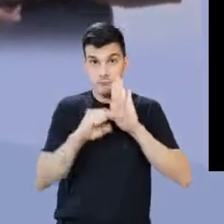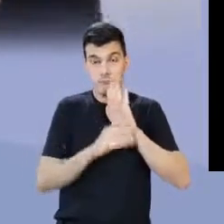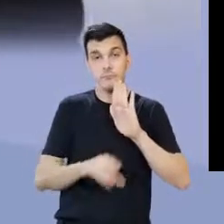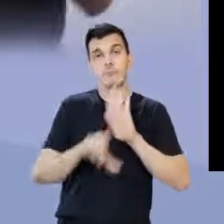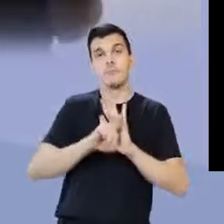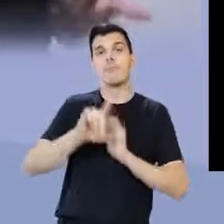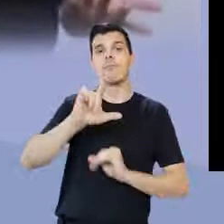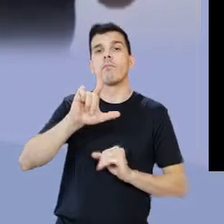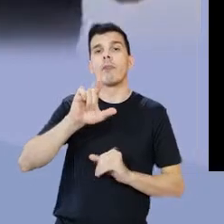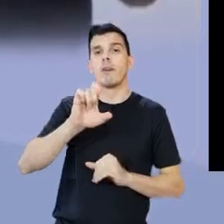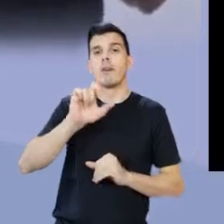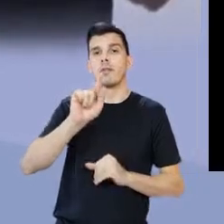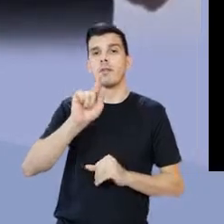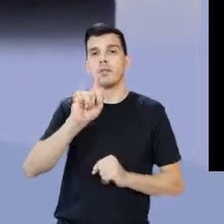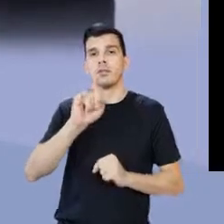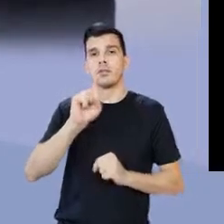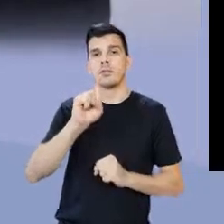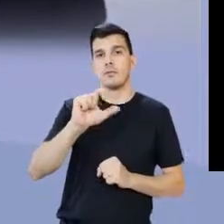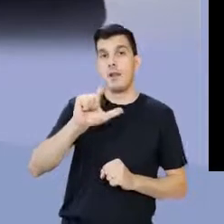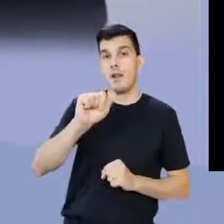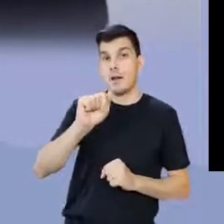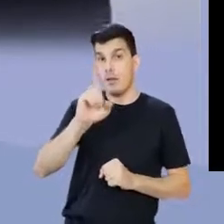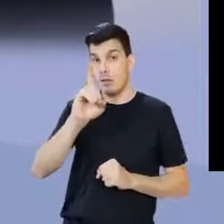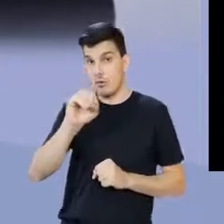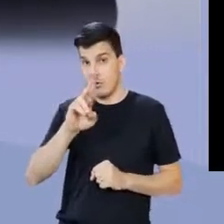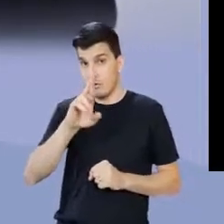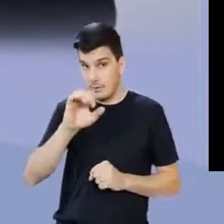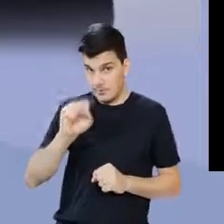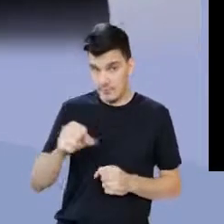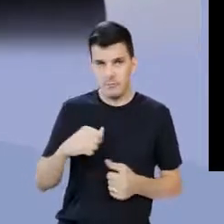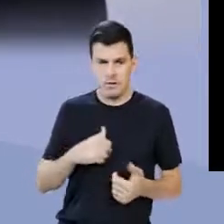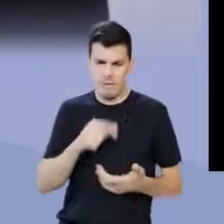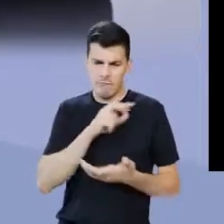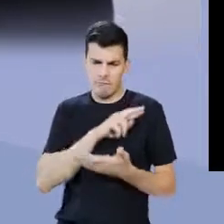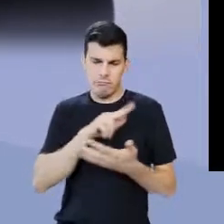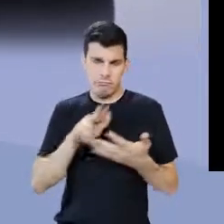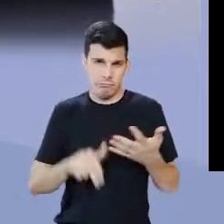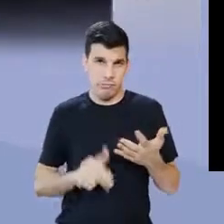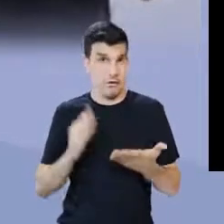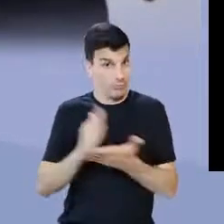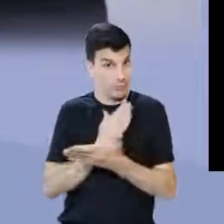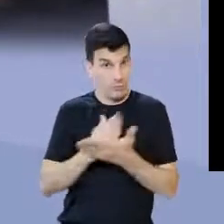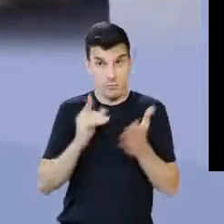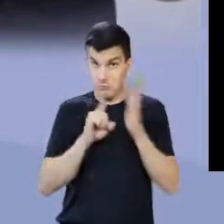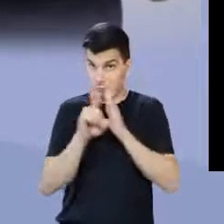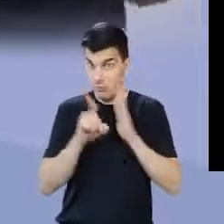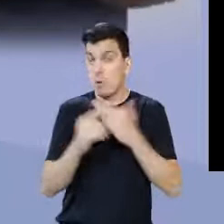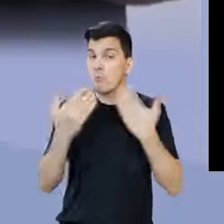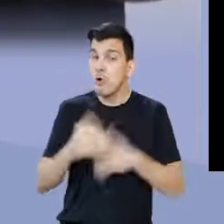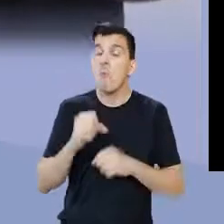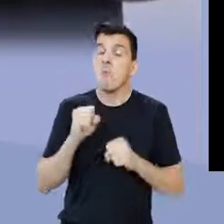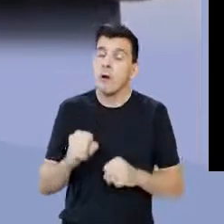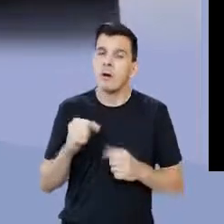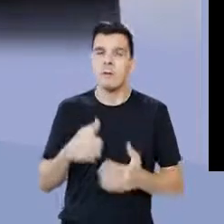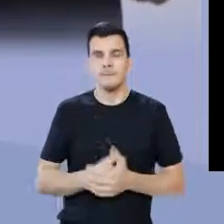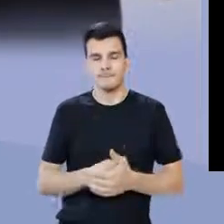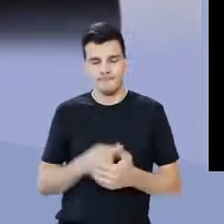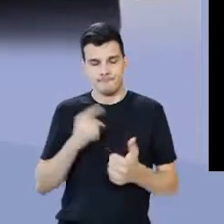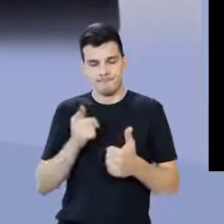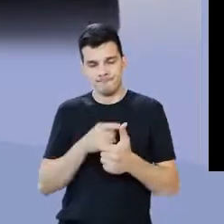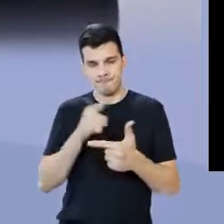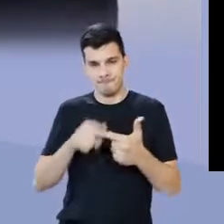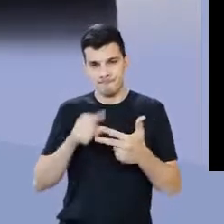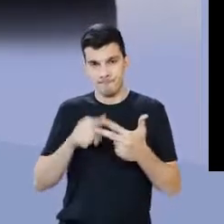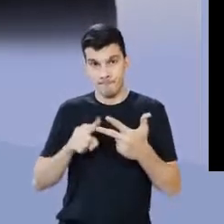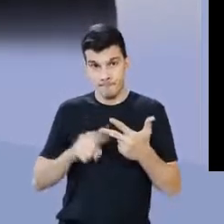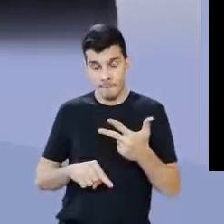legisladores. E os legisladores, pessoal, você não vai decorar também. Mas existiram alguns que são importantes para a sua prova que o Enem vai trazer. Existiu